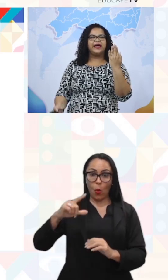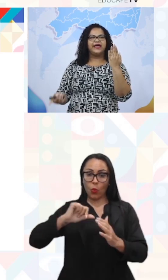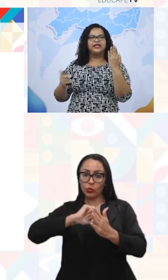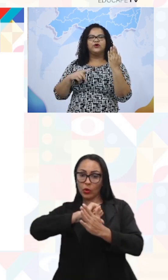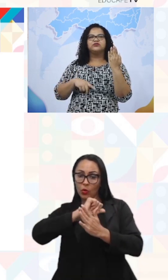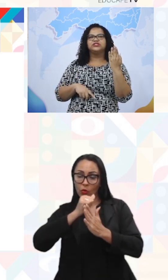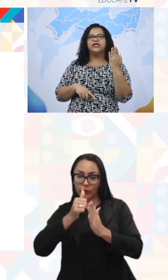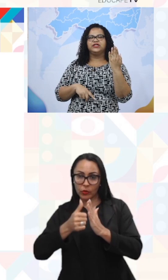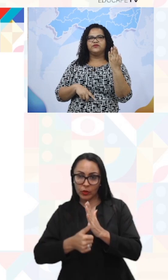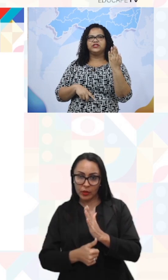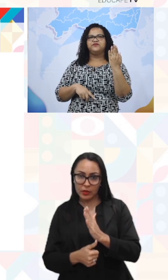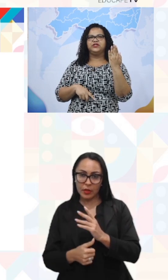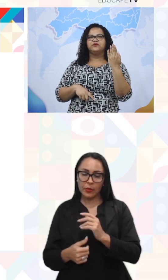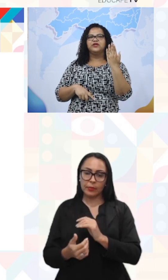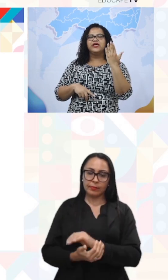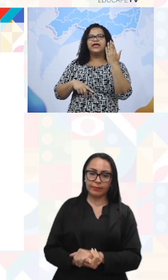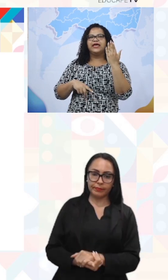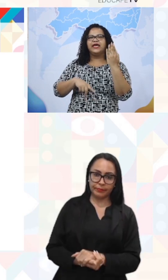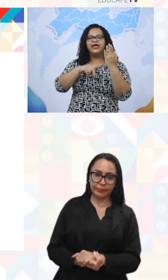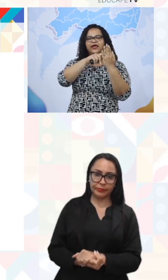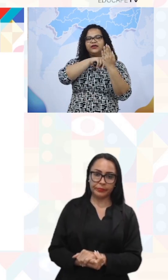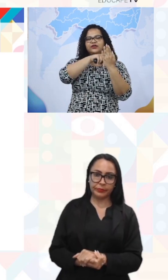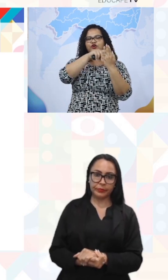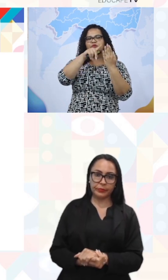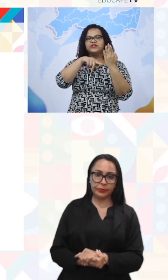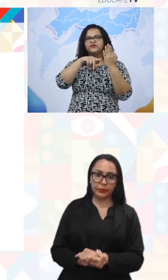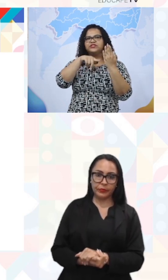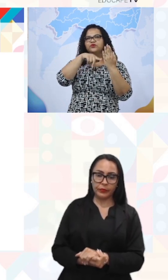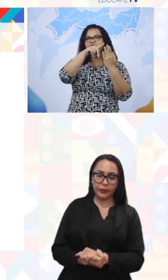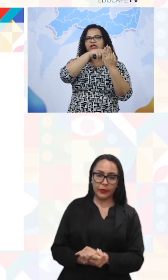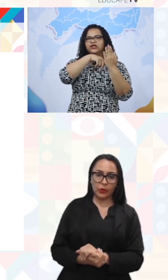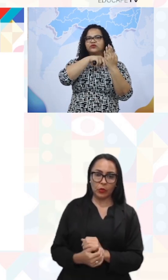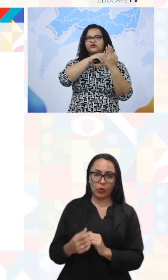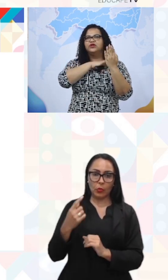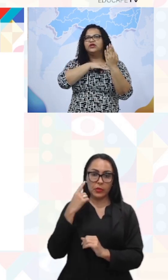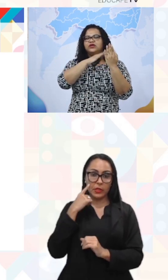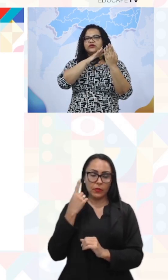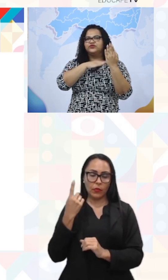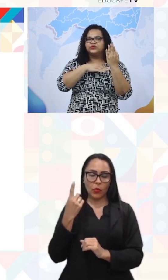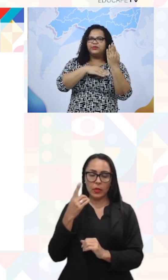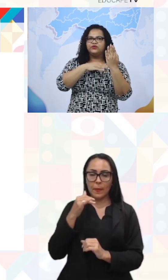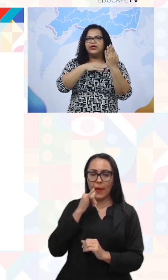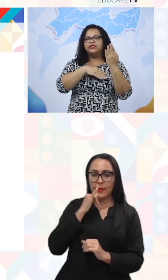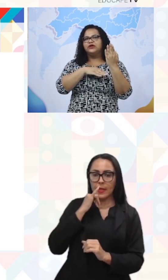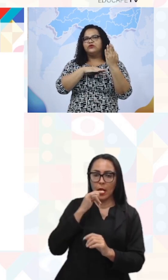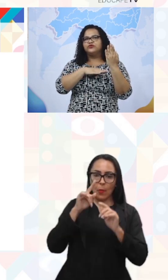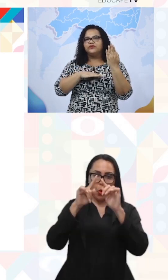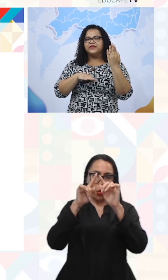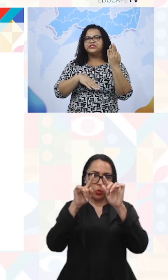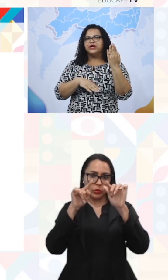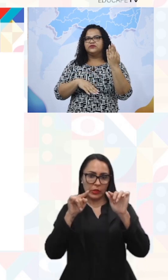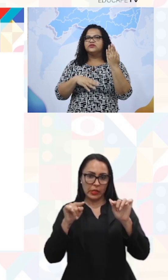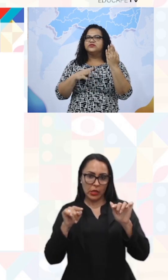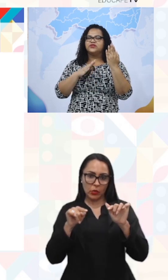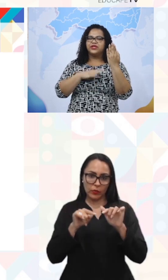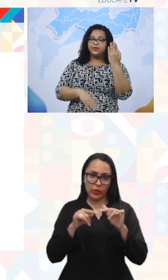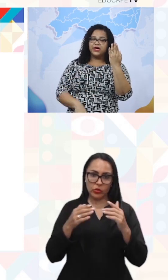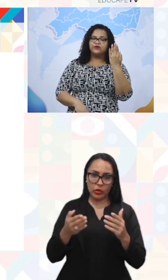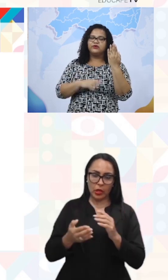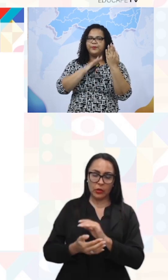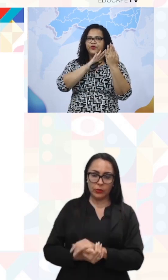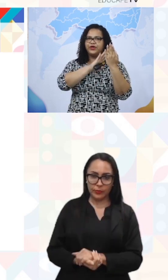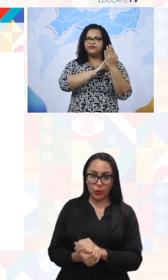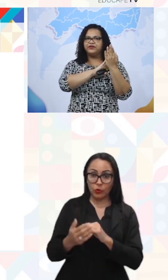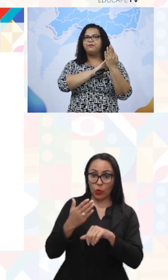que é aquela do outro slide que vocês viram, que é como se fosse um triângulo, juntamente com um retângulo todo fechado, só que